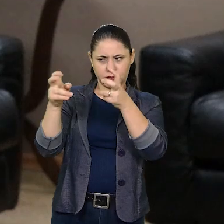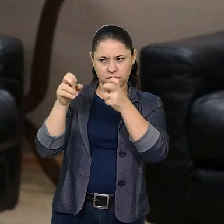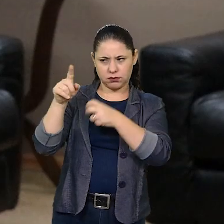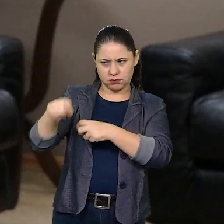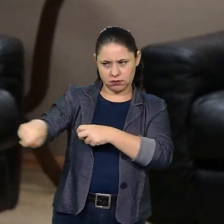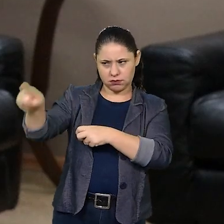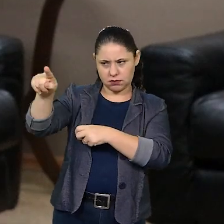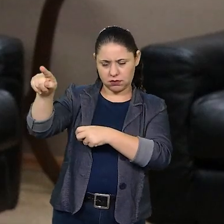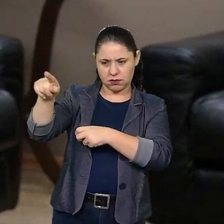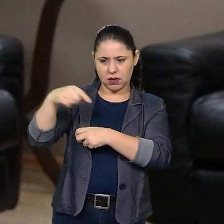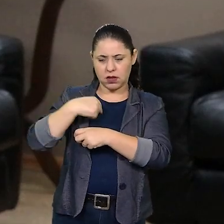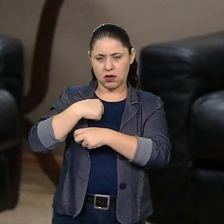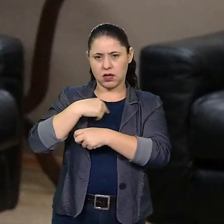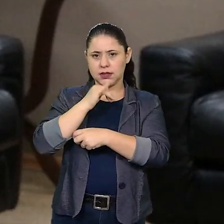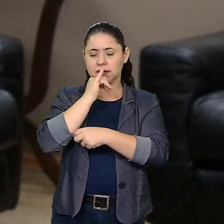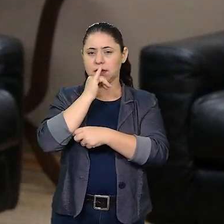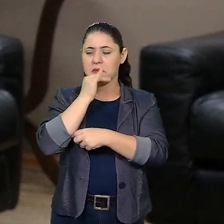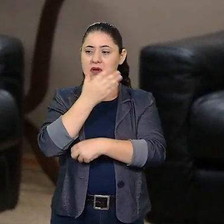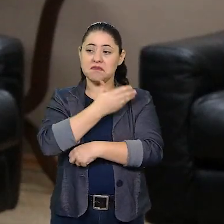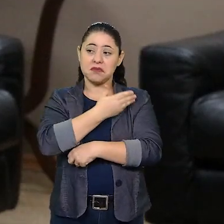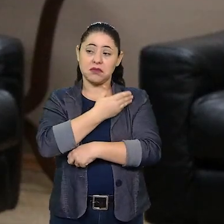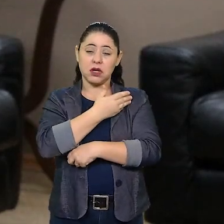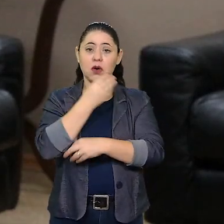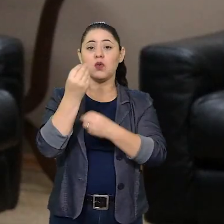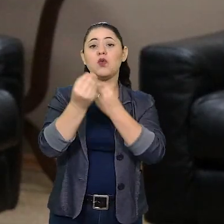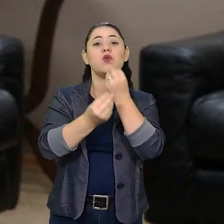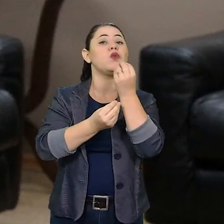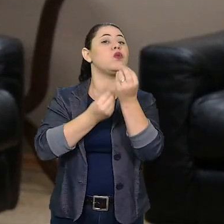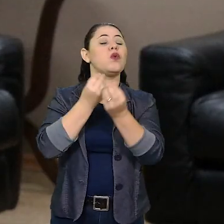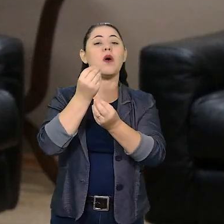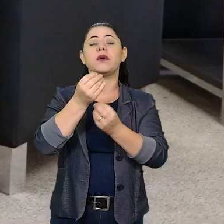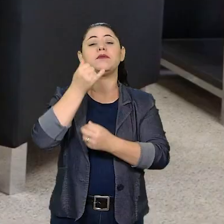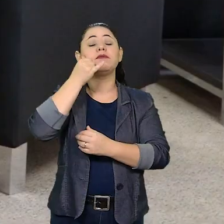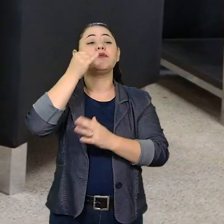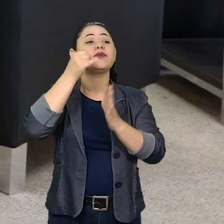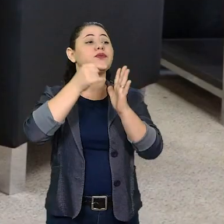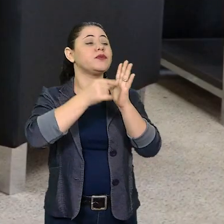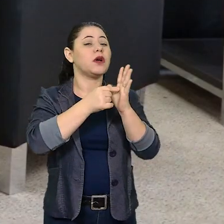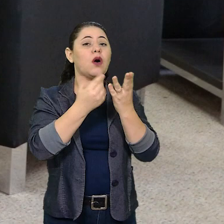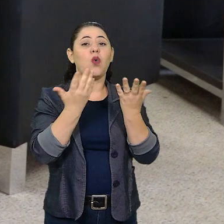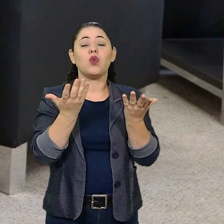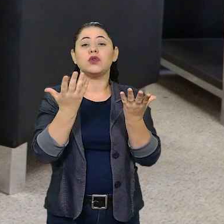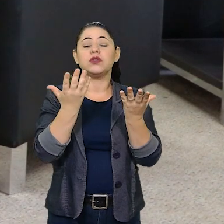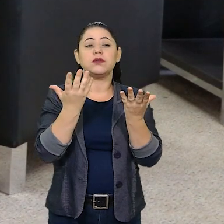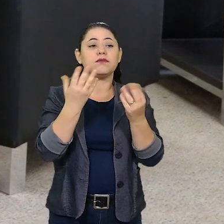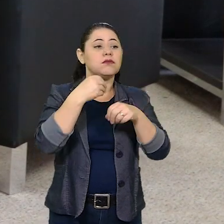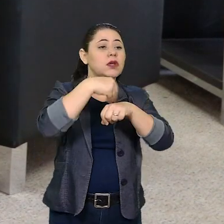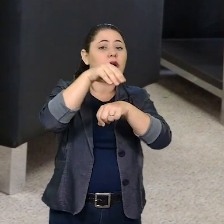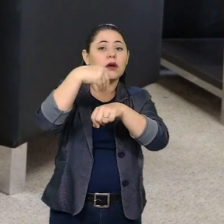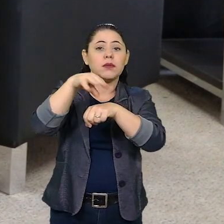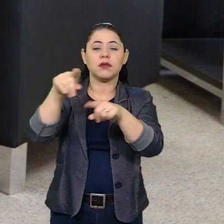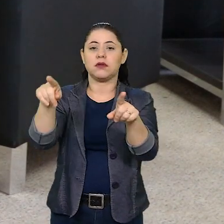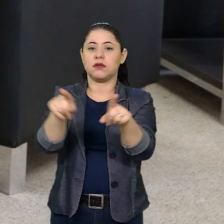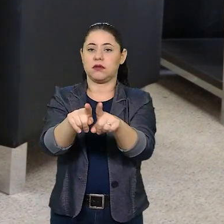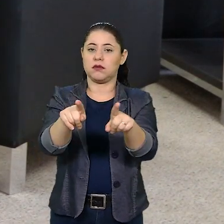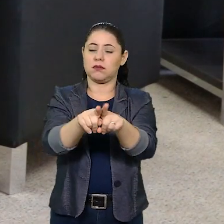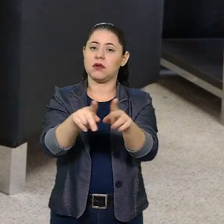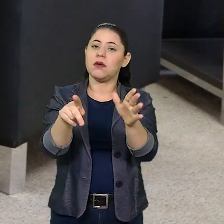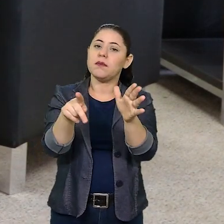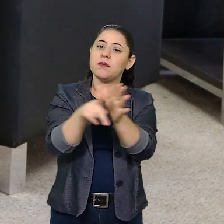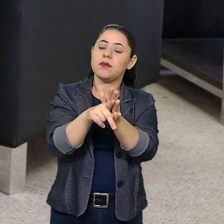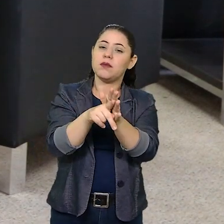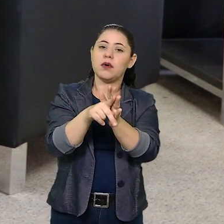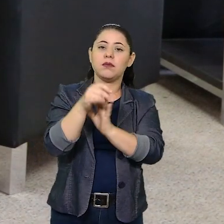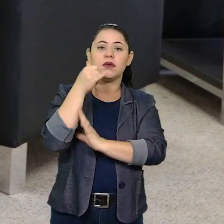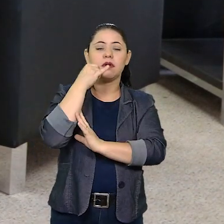família, notei esses sinais, né? Sou uma amiga, enfim, como que eu denuncio? Para onde eu levo isso? Também é para os canais,